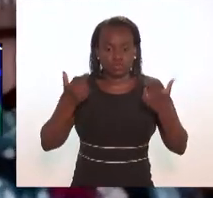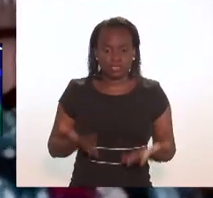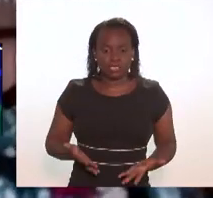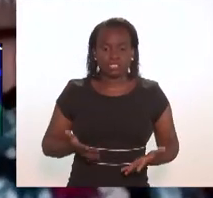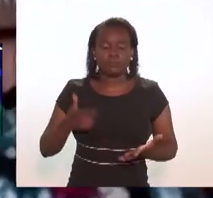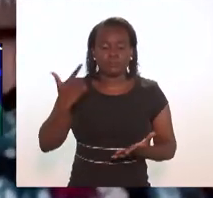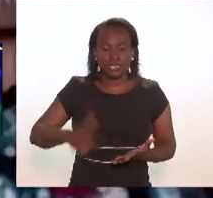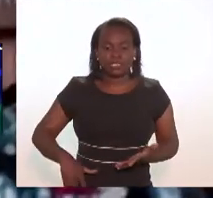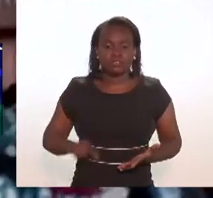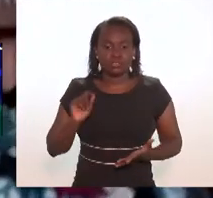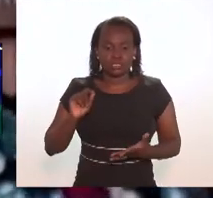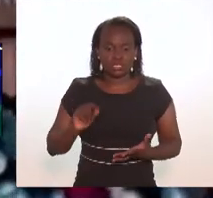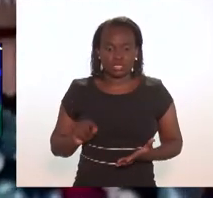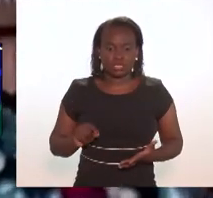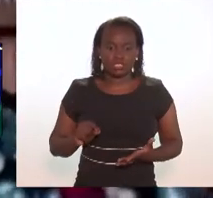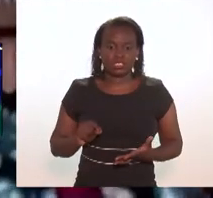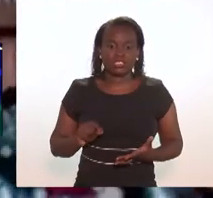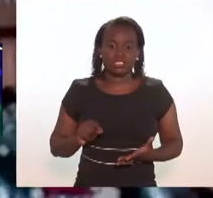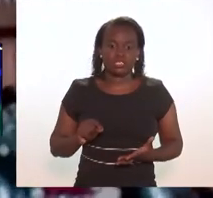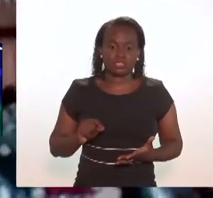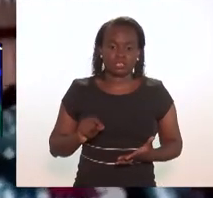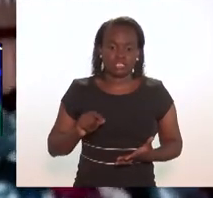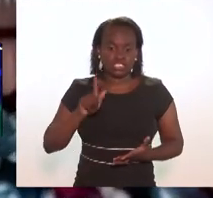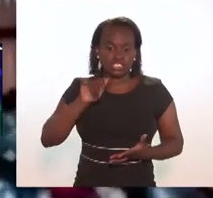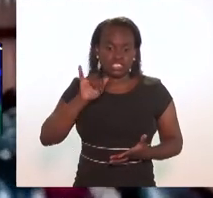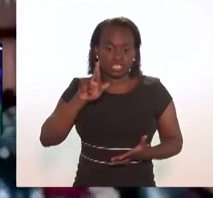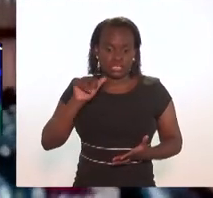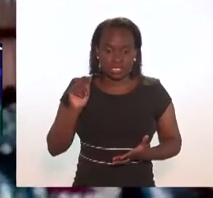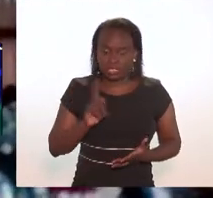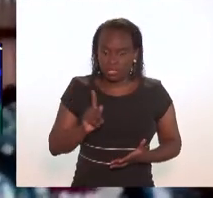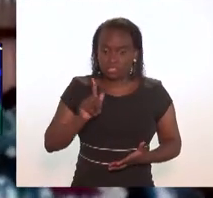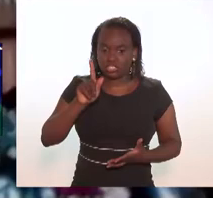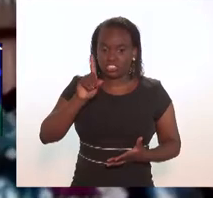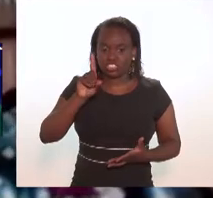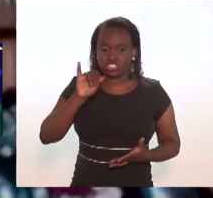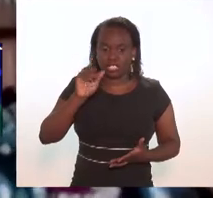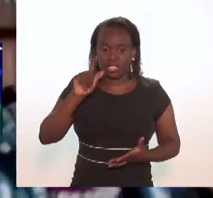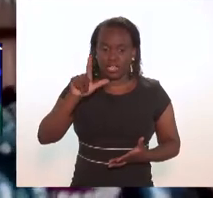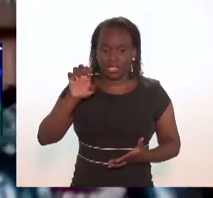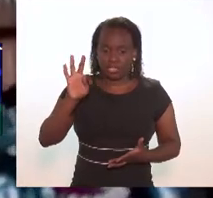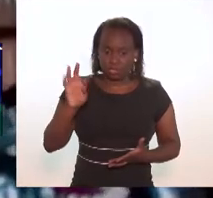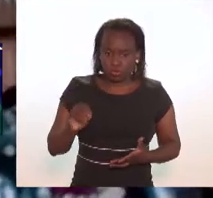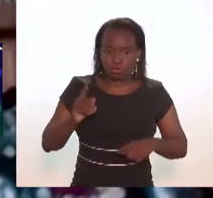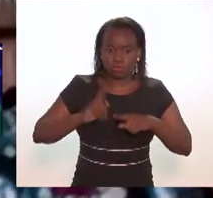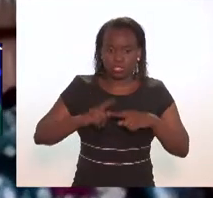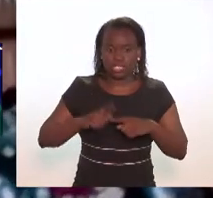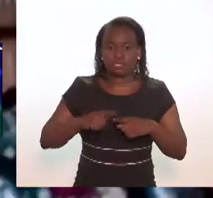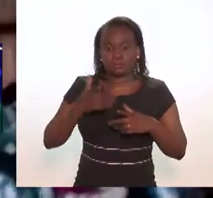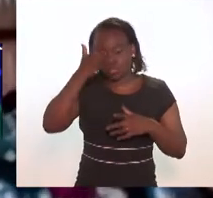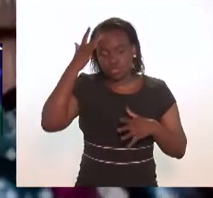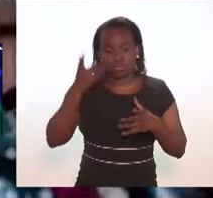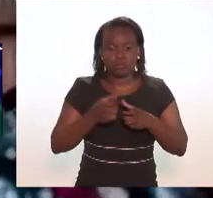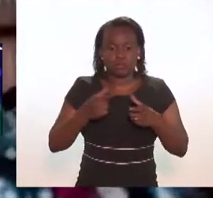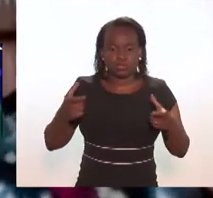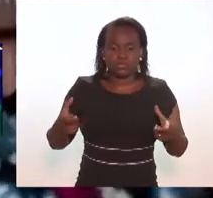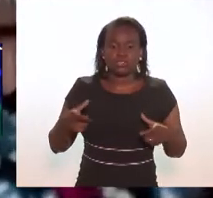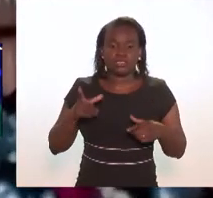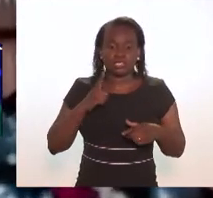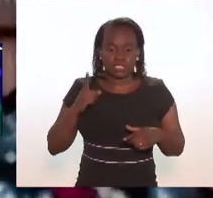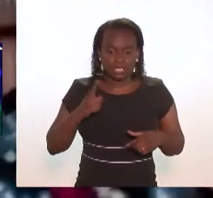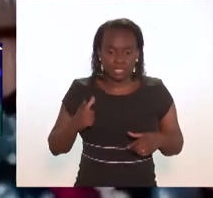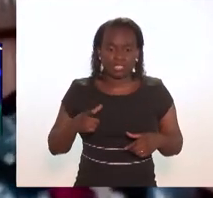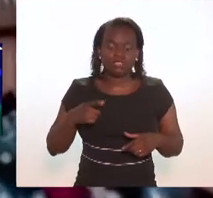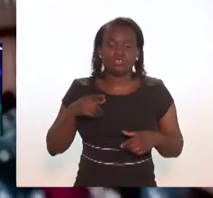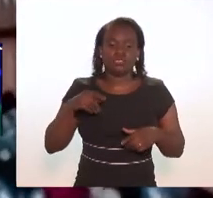Racionais, né? Gíria não, dialeto, porque muitos de nós aqui em alguns espaços, e deputada